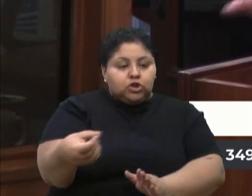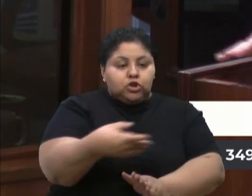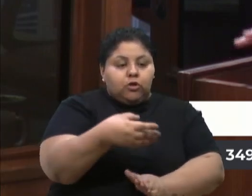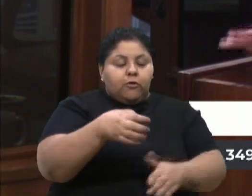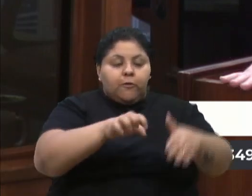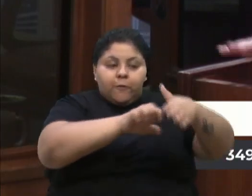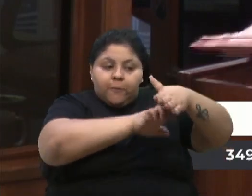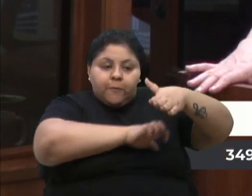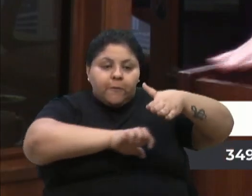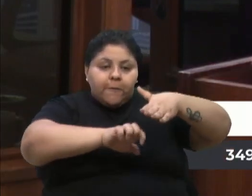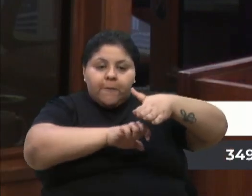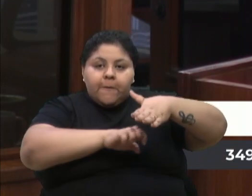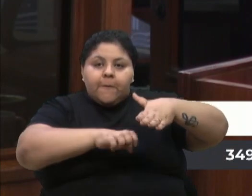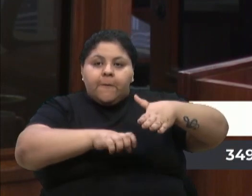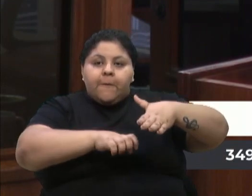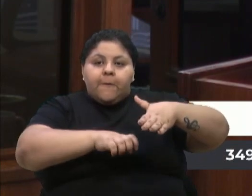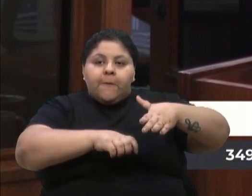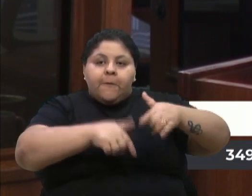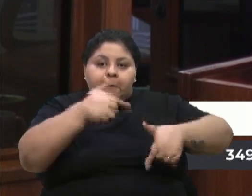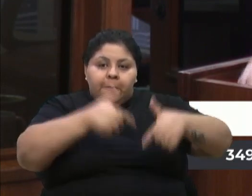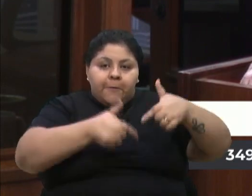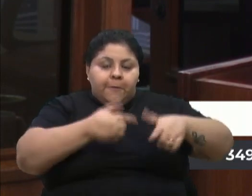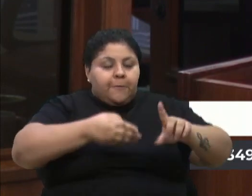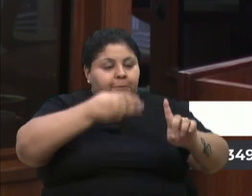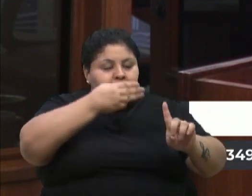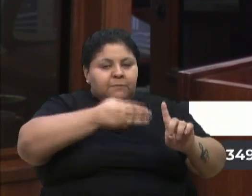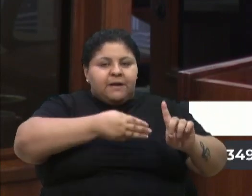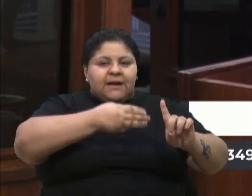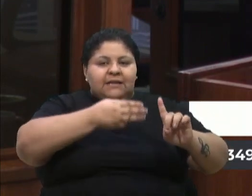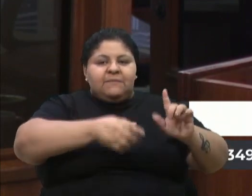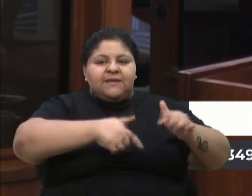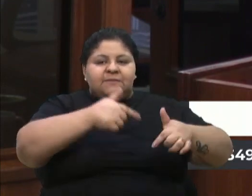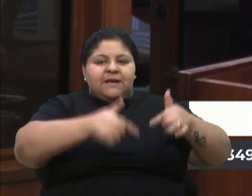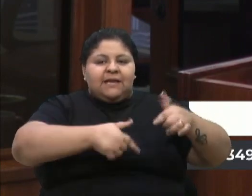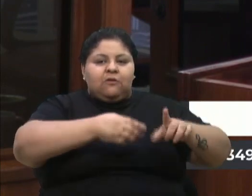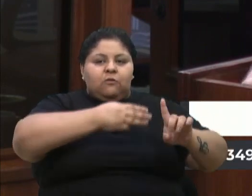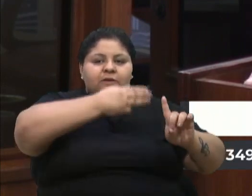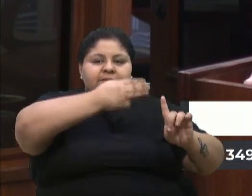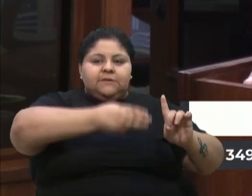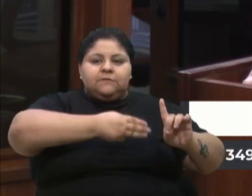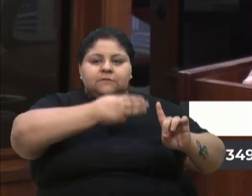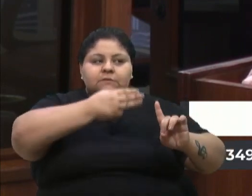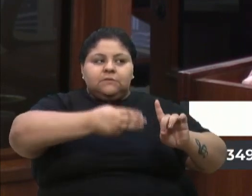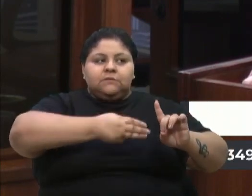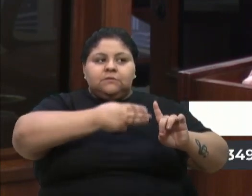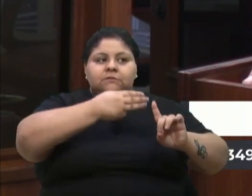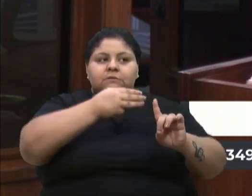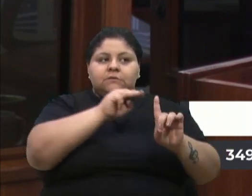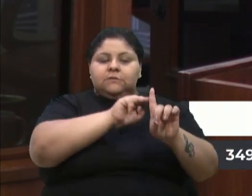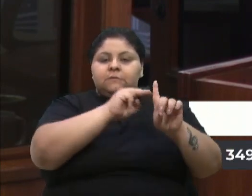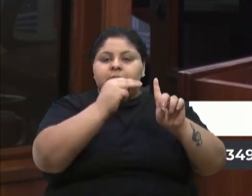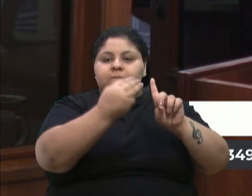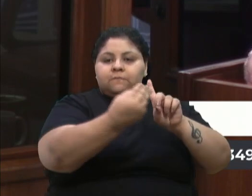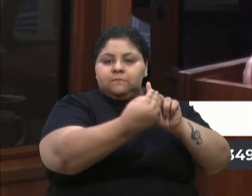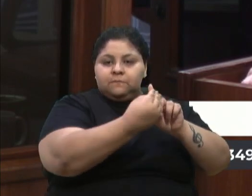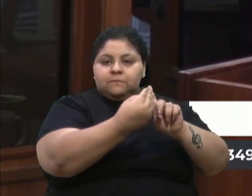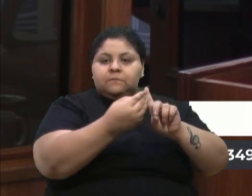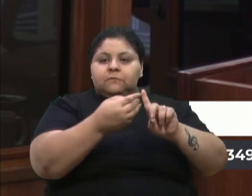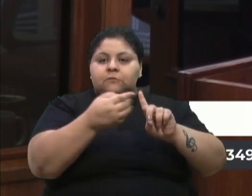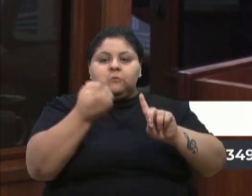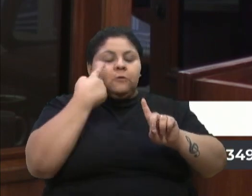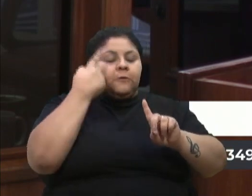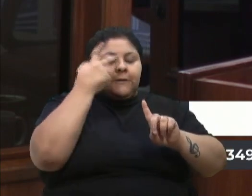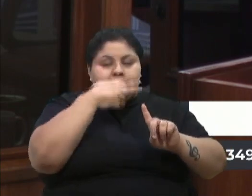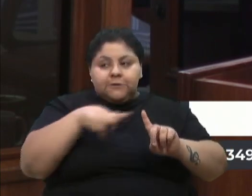para poder competir nesse mercado e ter um valor justo, que a população pague um valor justo. Como a gente vê em outras